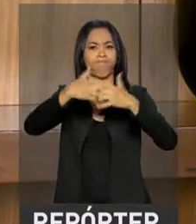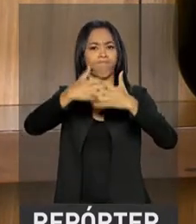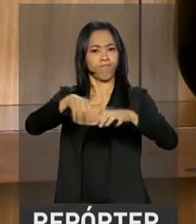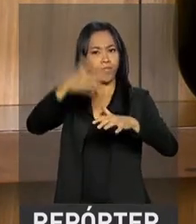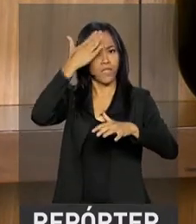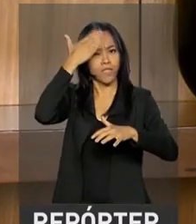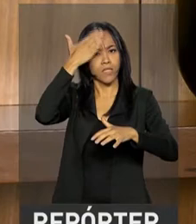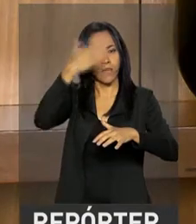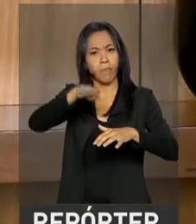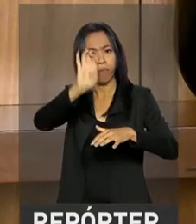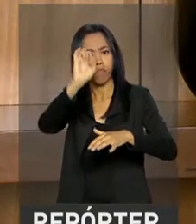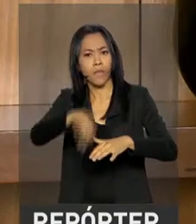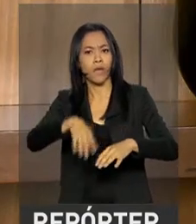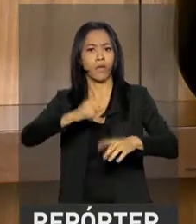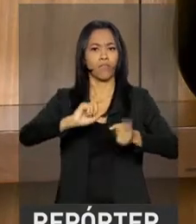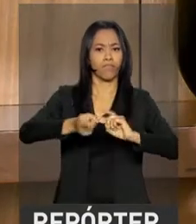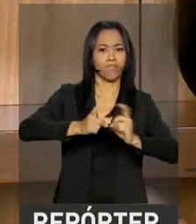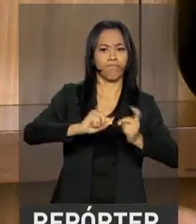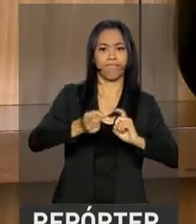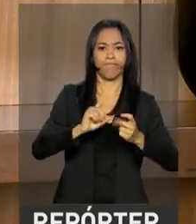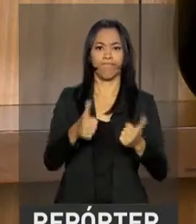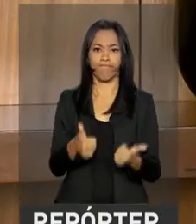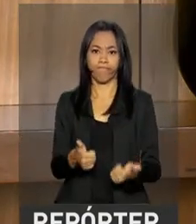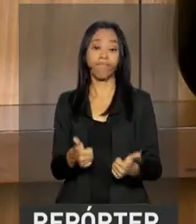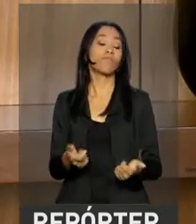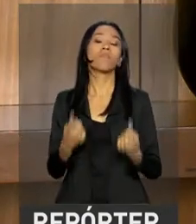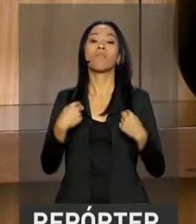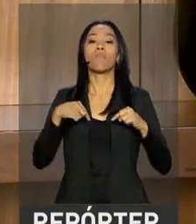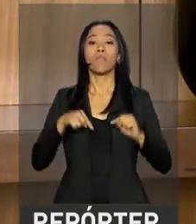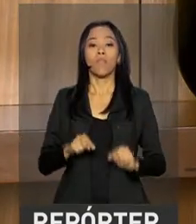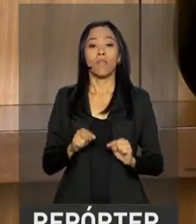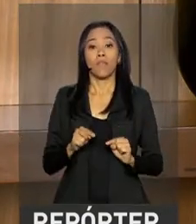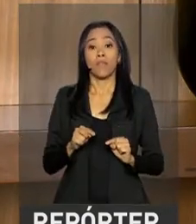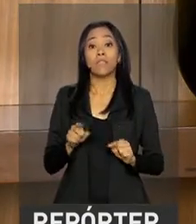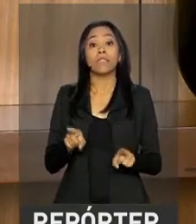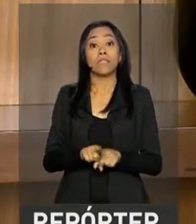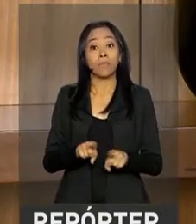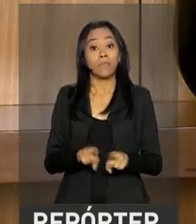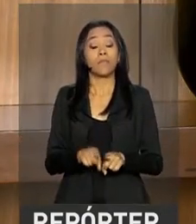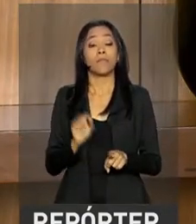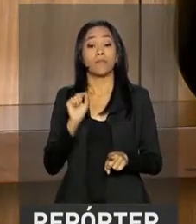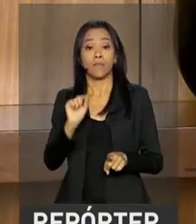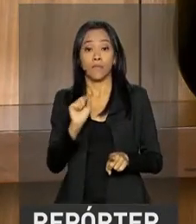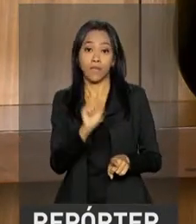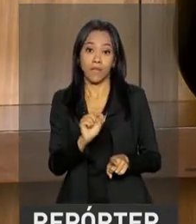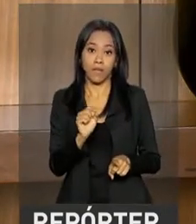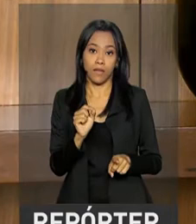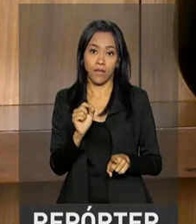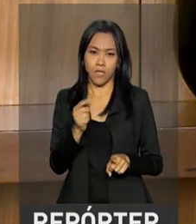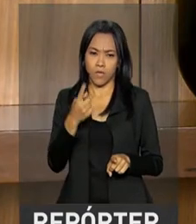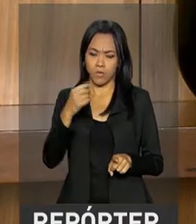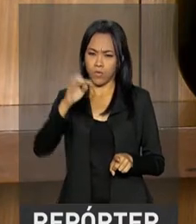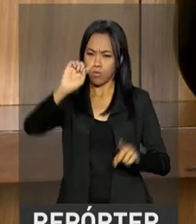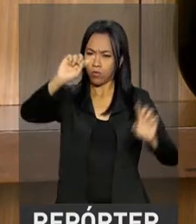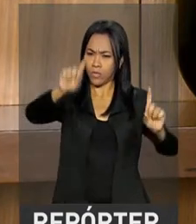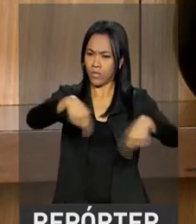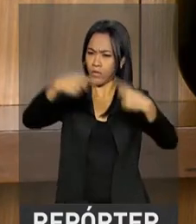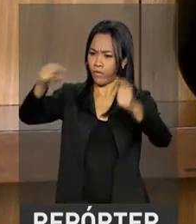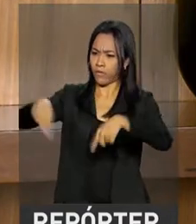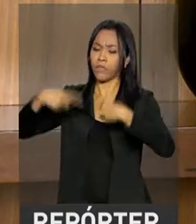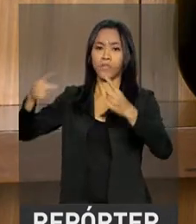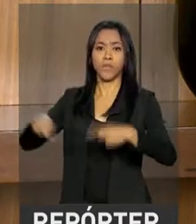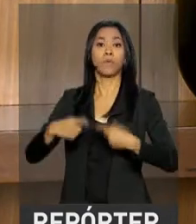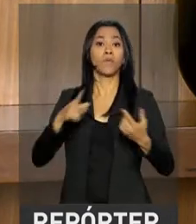que nós desenvolvemos adquirimos uma condição ou com mais robusta de fazer frente aos desafios que nós